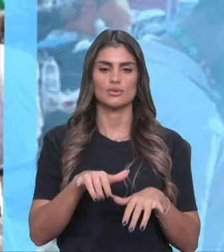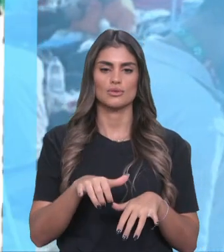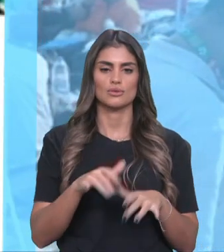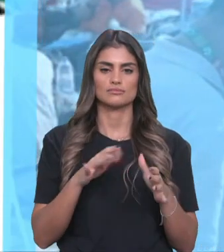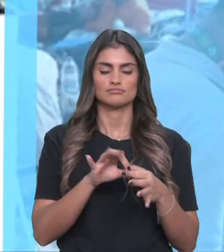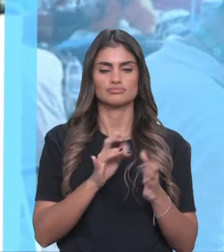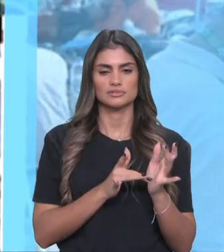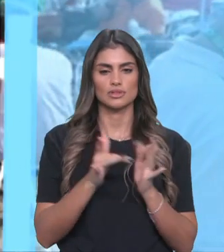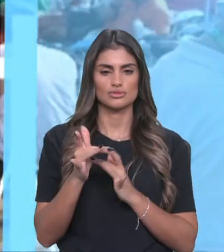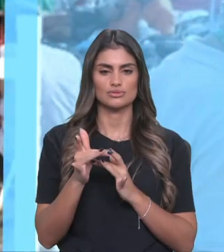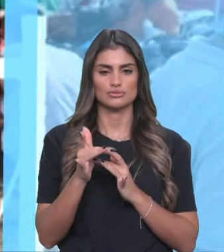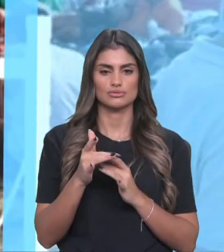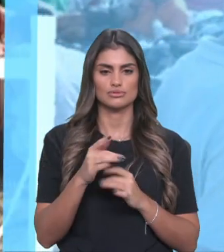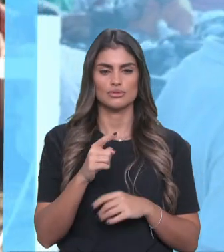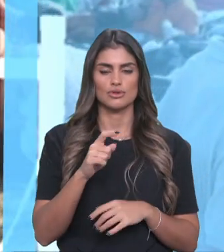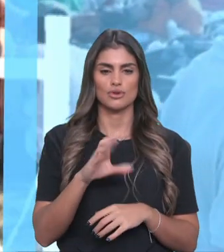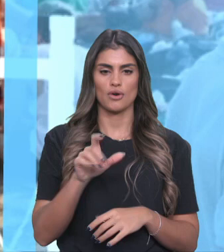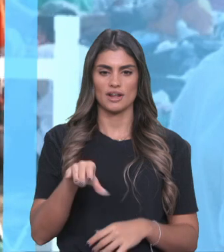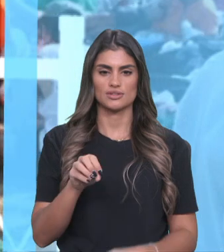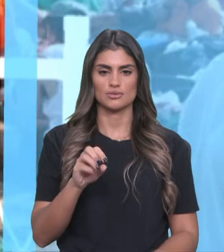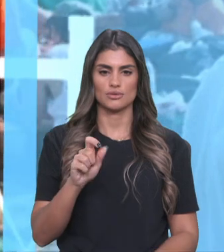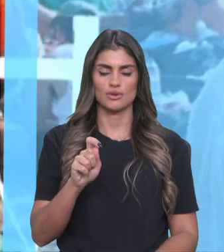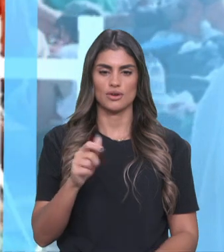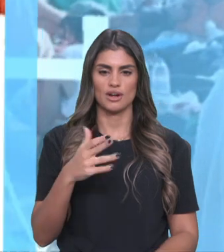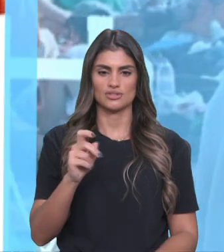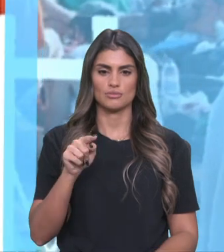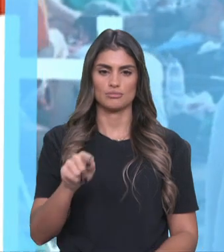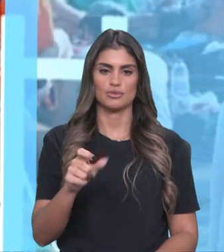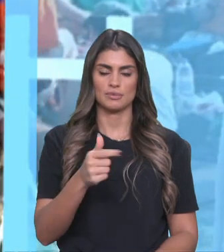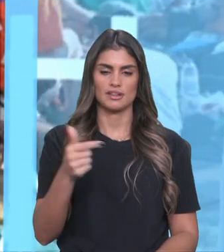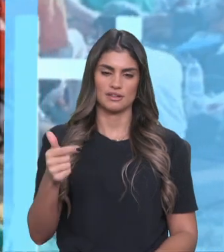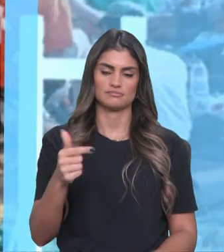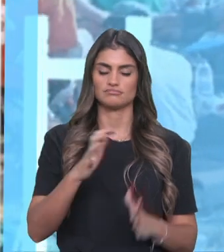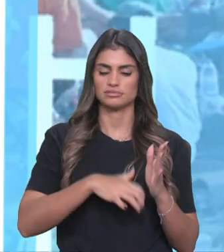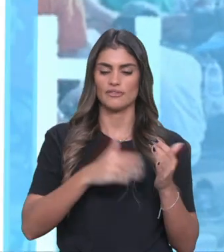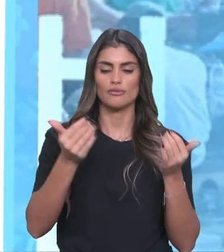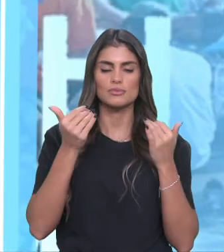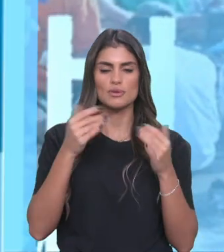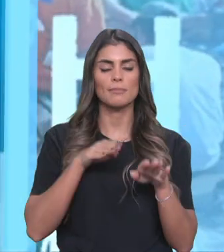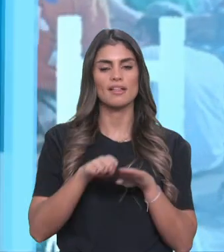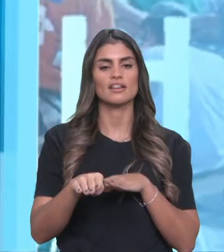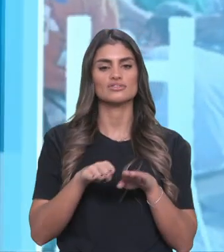Nacional, precisamente no endereço congressoeucarístico.pt. Lá pode também encontrar as indicações